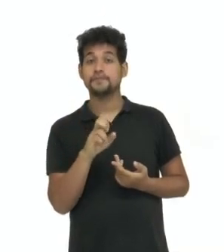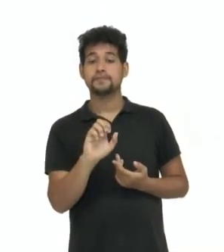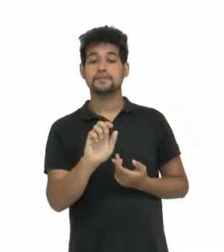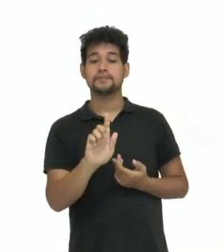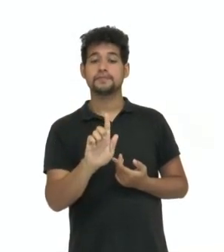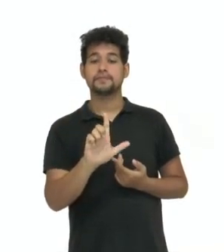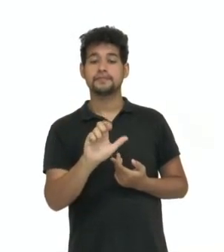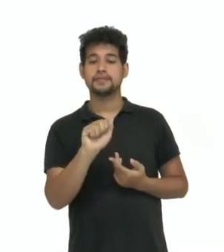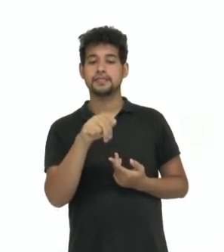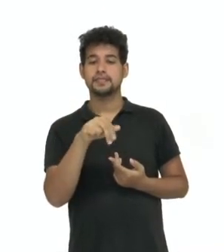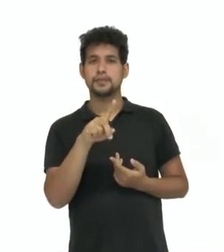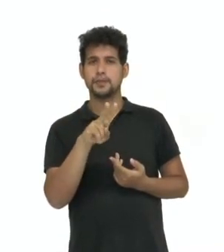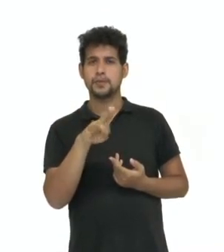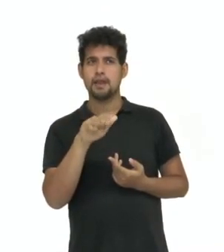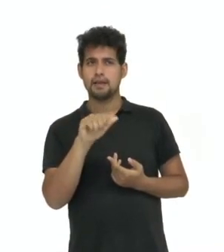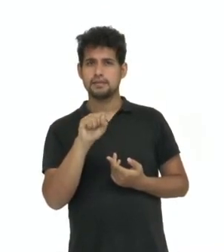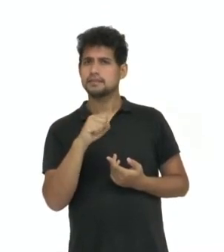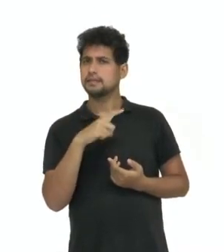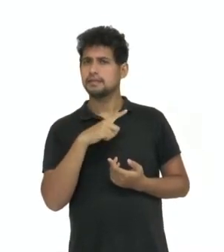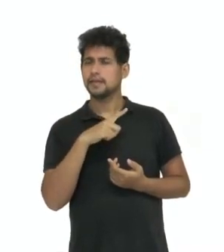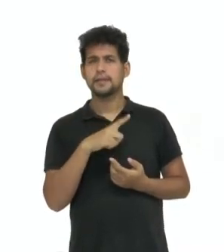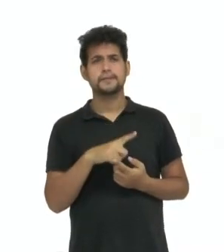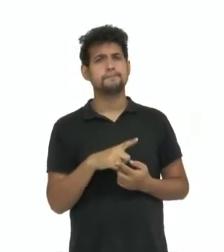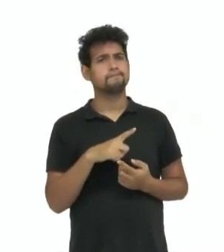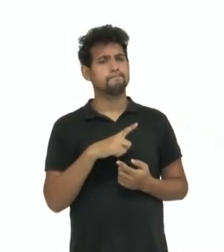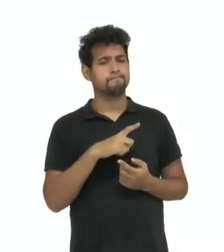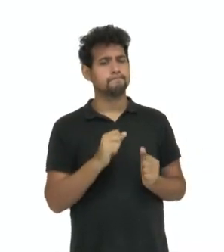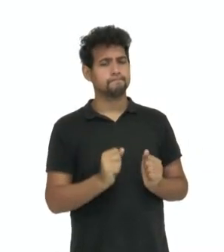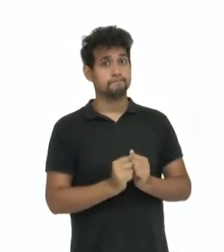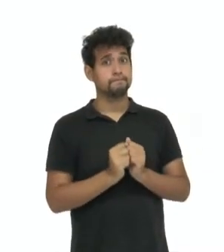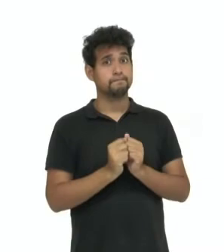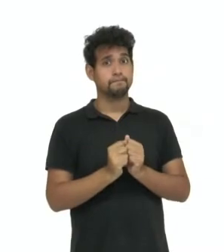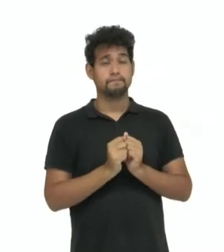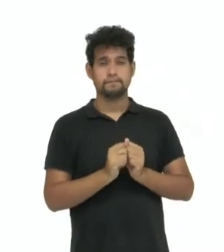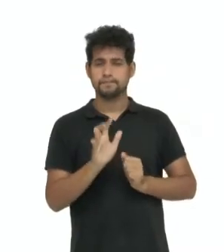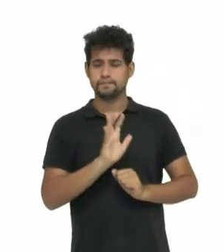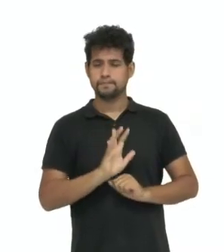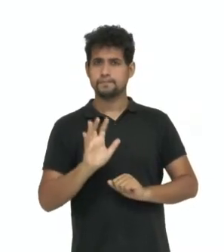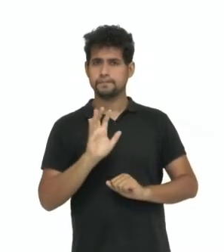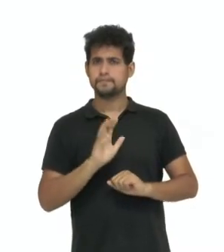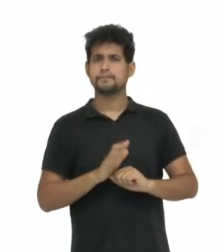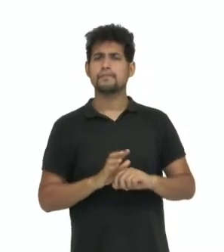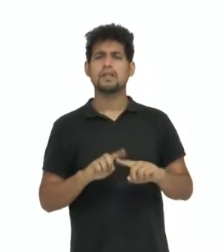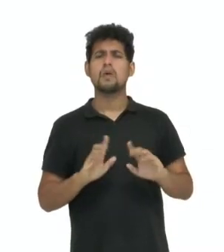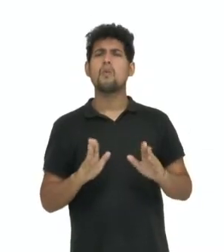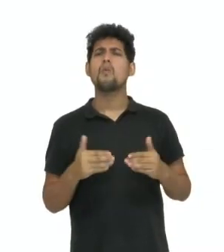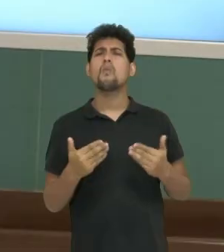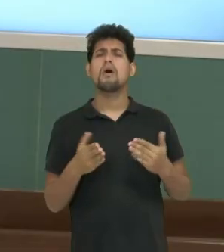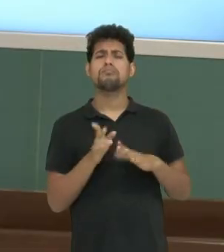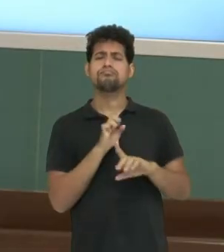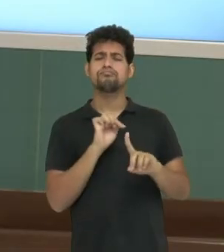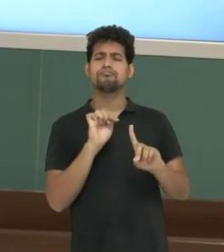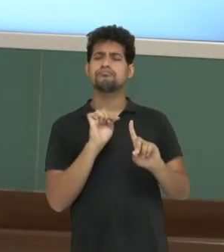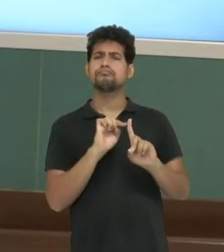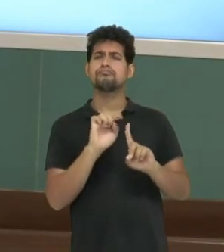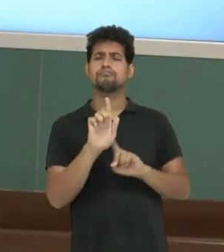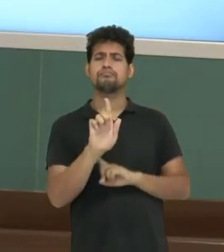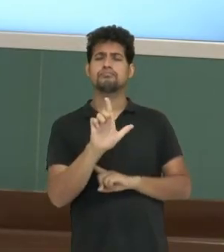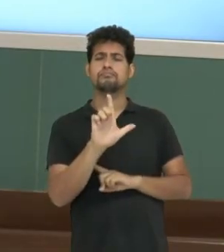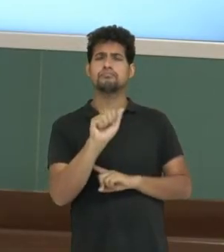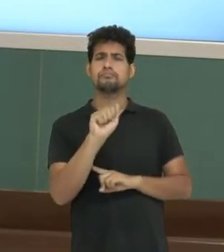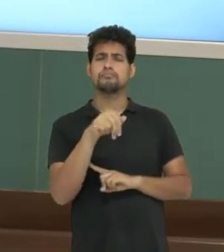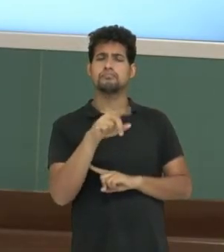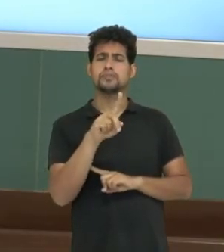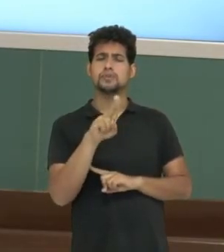glândulas sudoríparas presentes, né, nessas espécies. E qual que é a função das glândulas